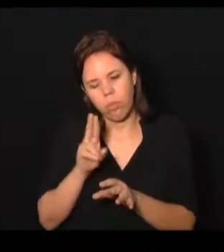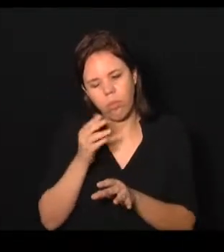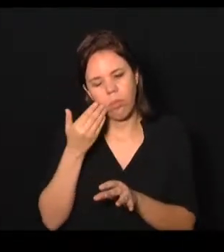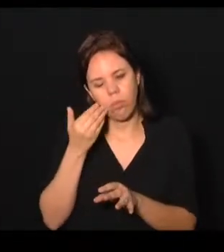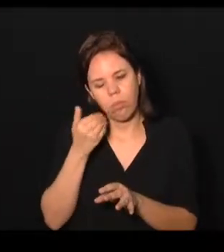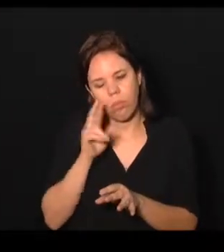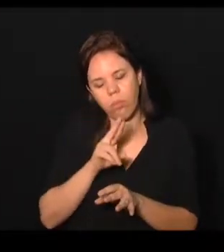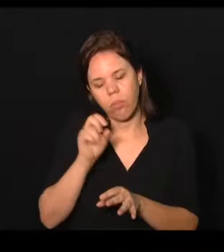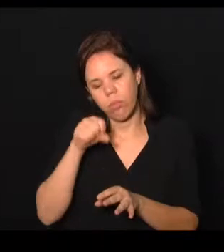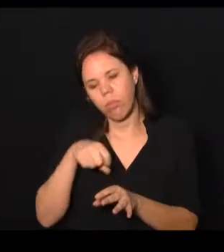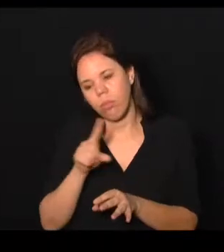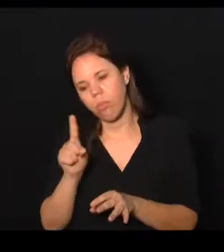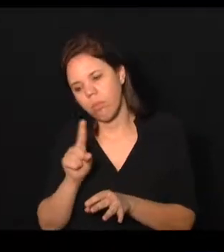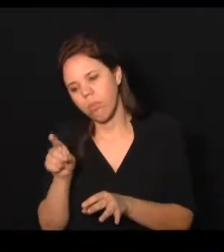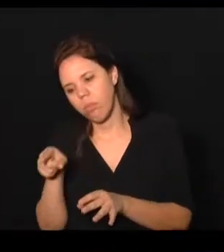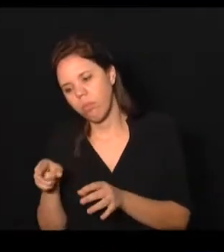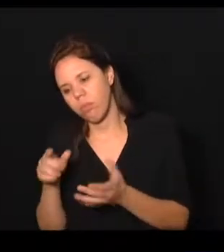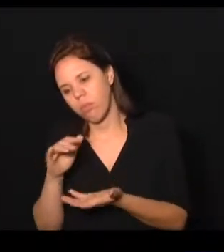viabilizar